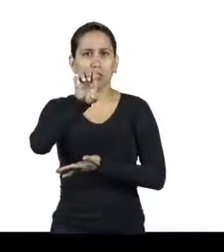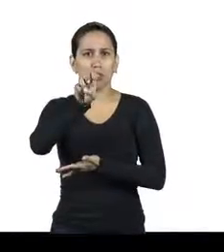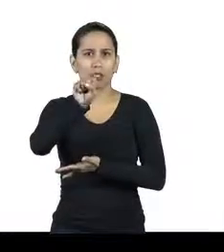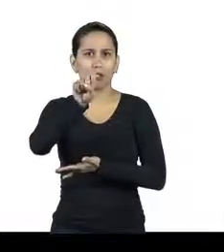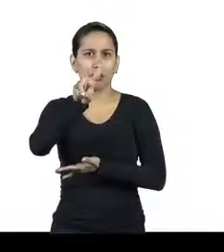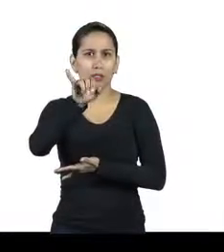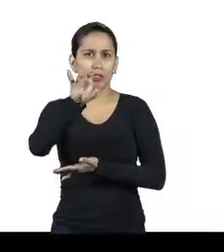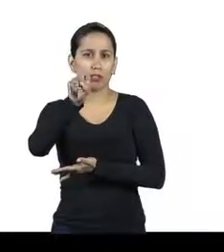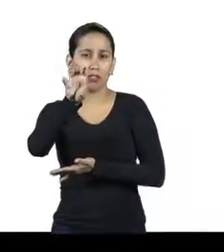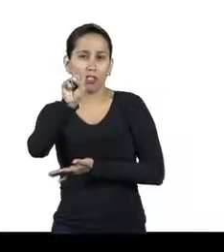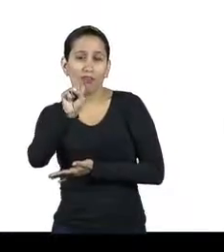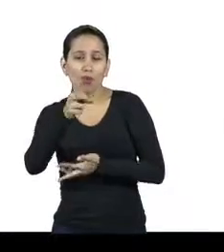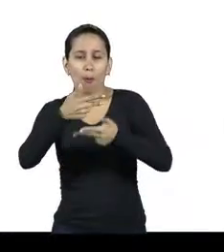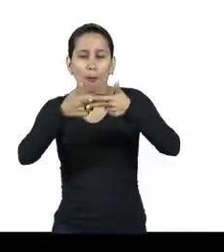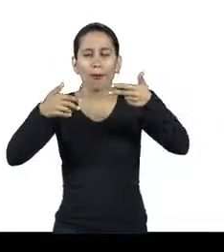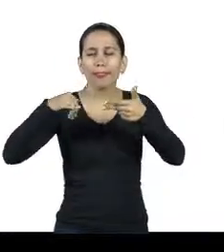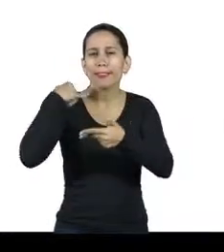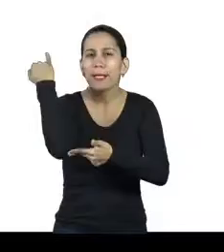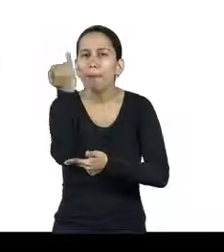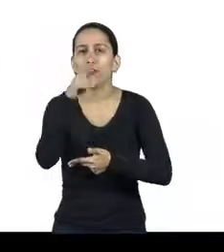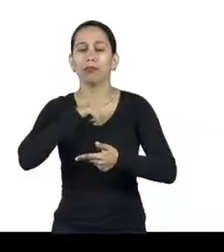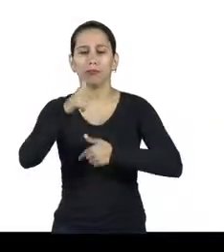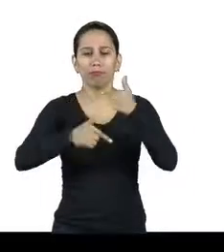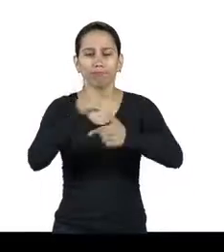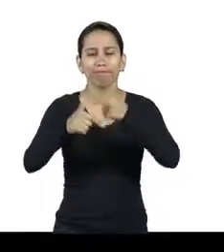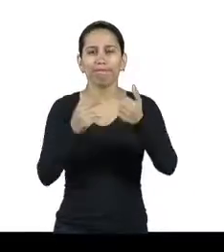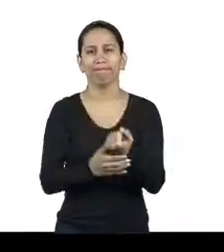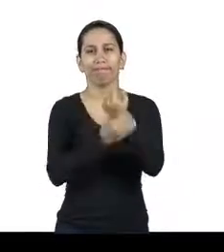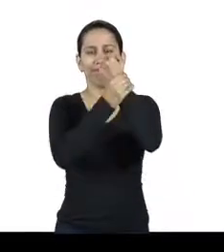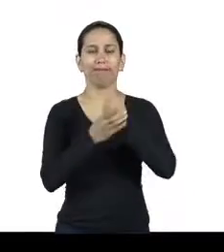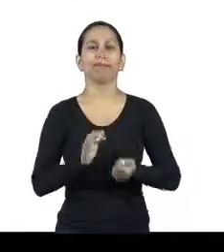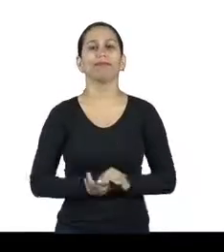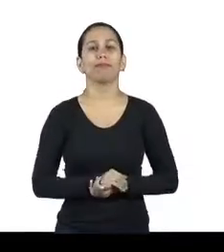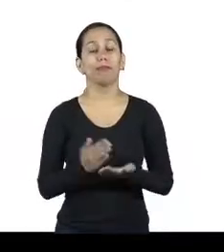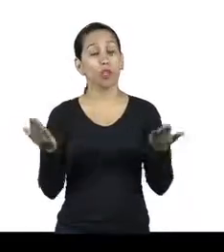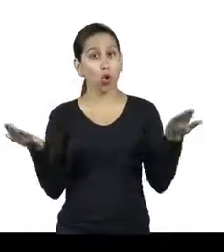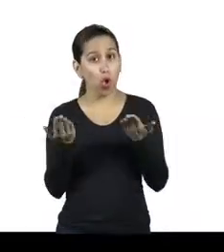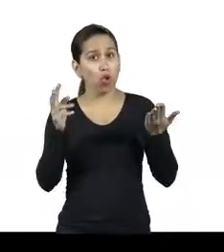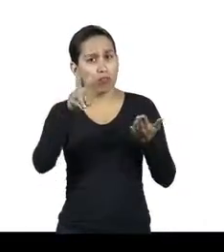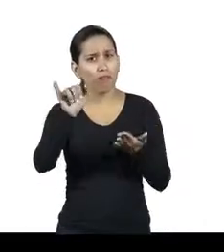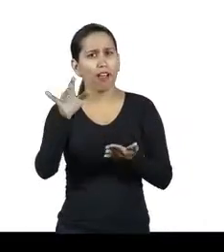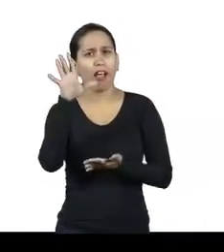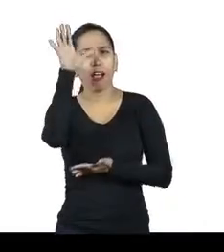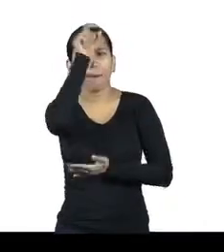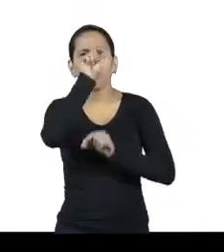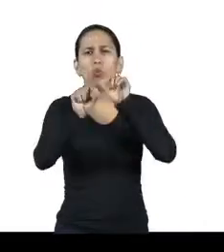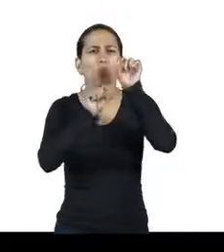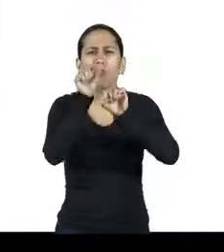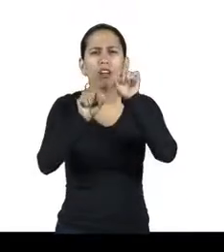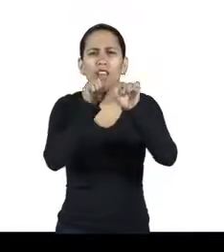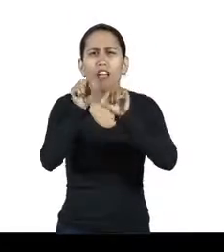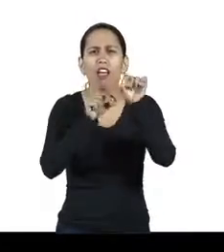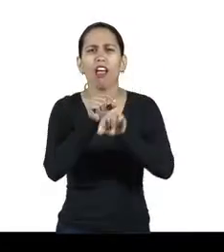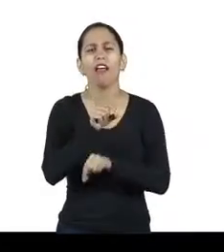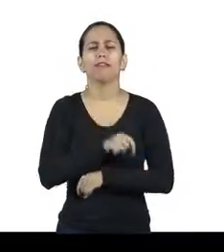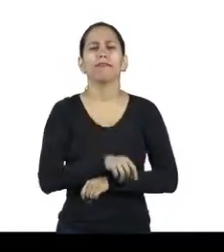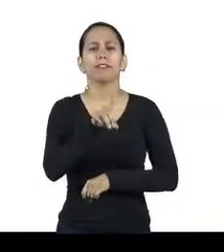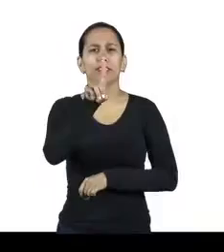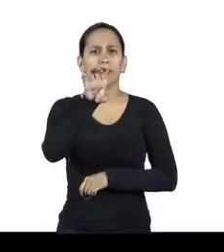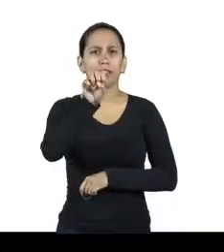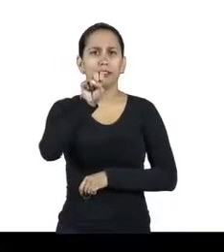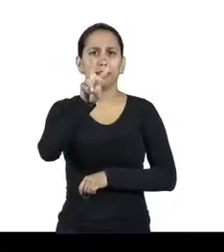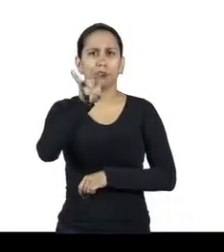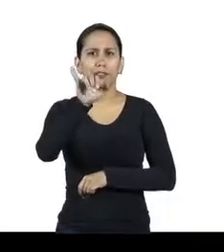de trabalho cada vez mais seguro. No episódio de hoje, você vai aprender o que são os desvios, como podem ser feitos